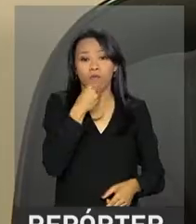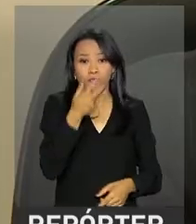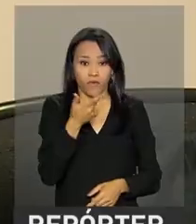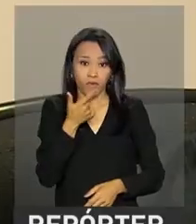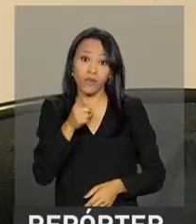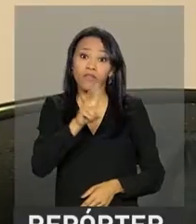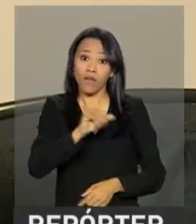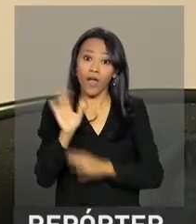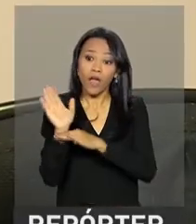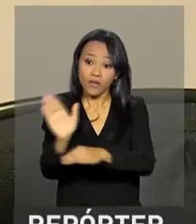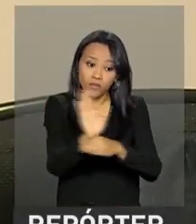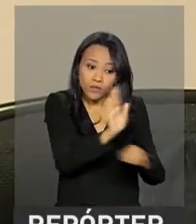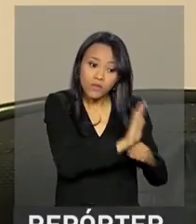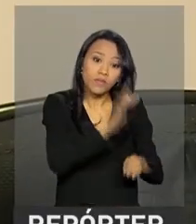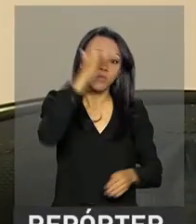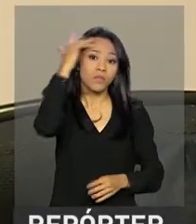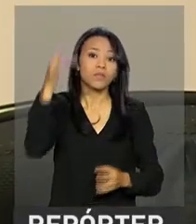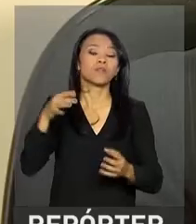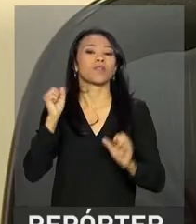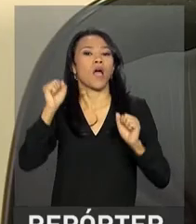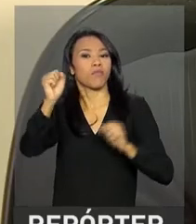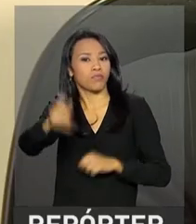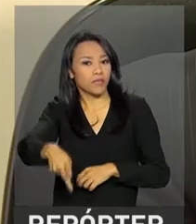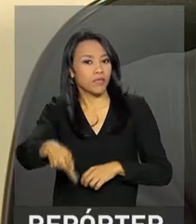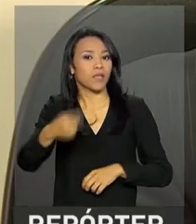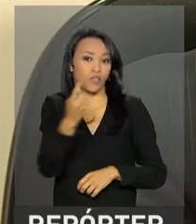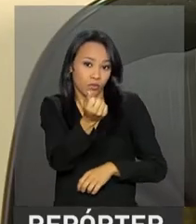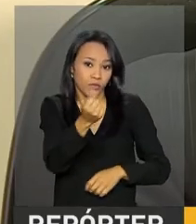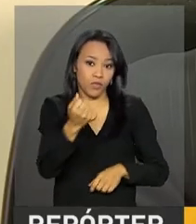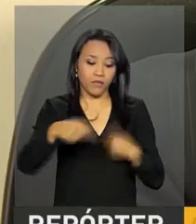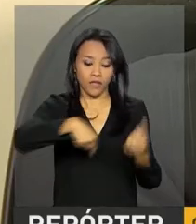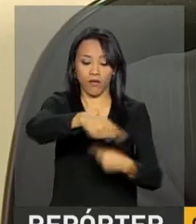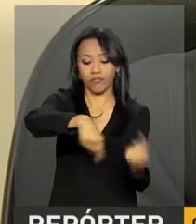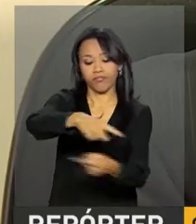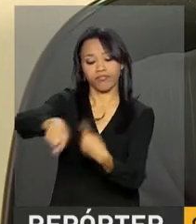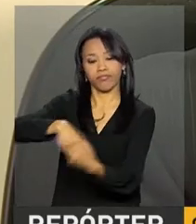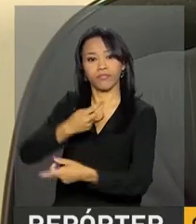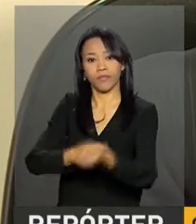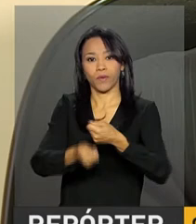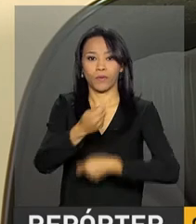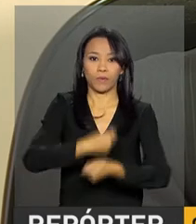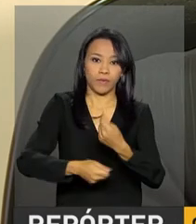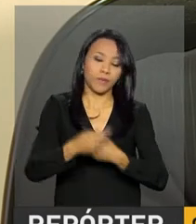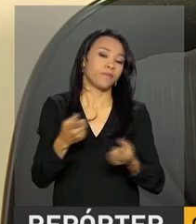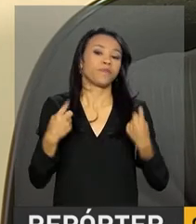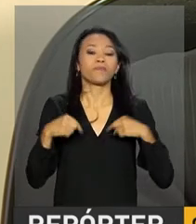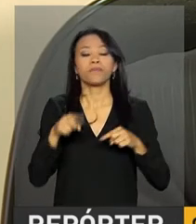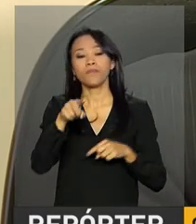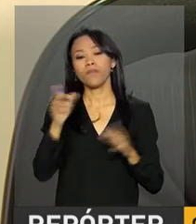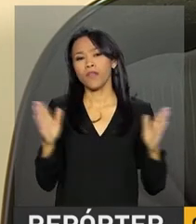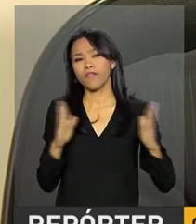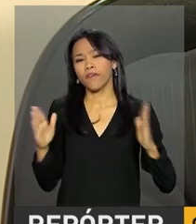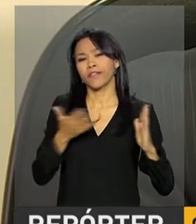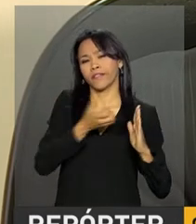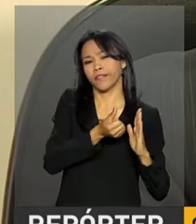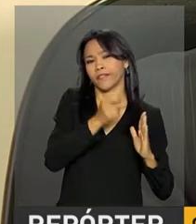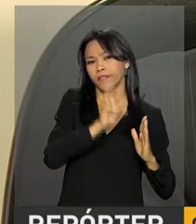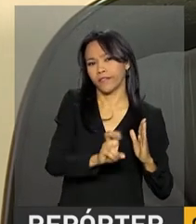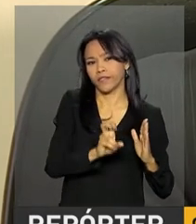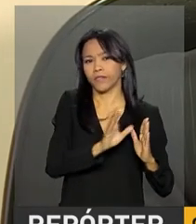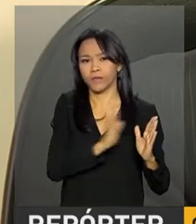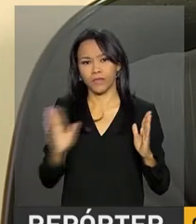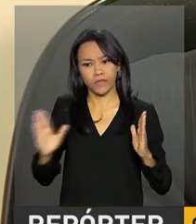e injetar dinheiro na economia o seu destino a pessoas idosas né na faixa de 65 anos